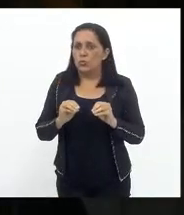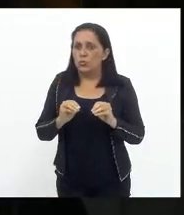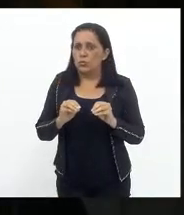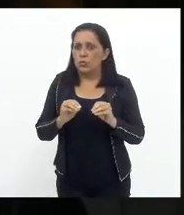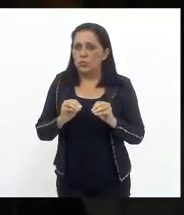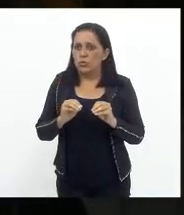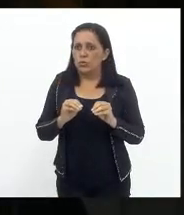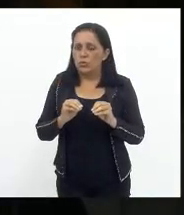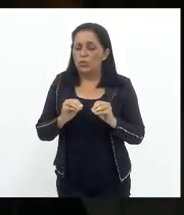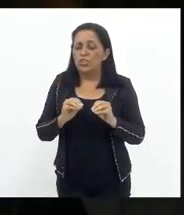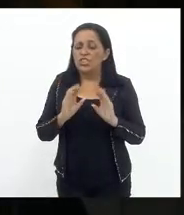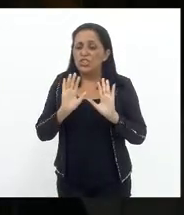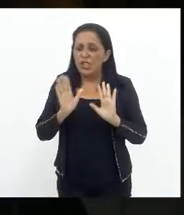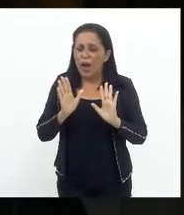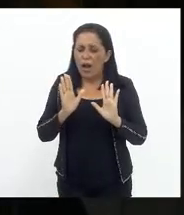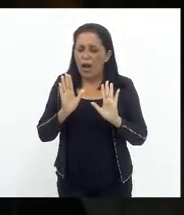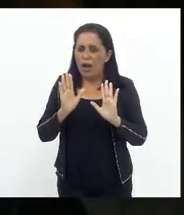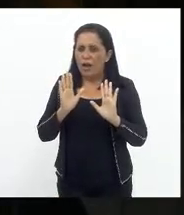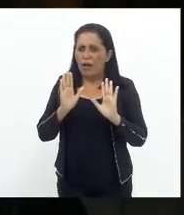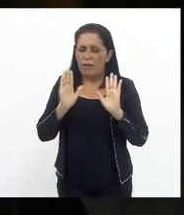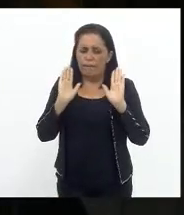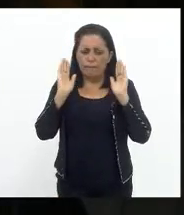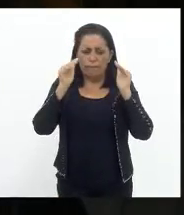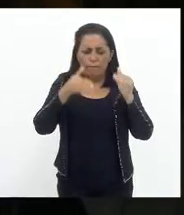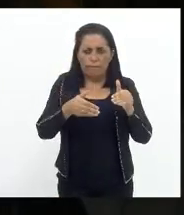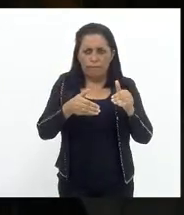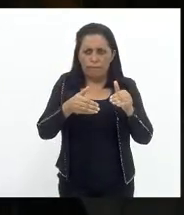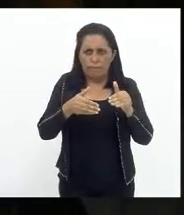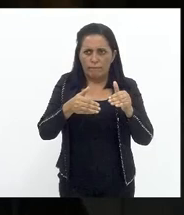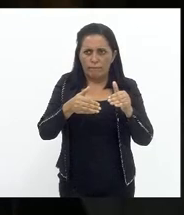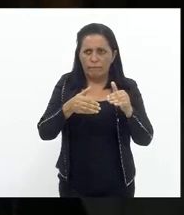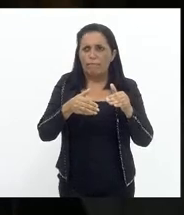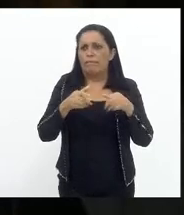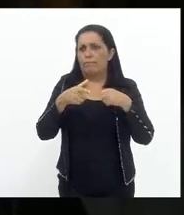esteja tipificado no Código Penal.